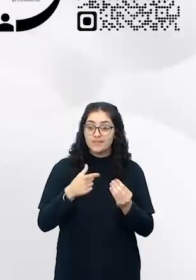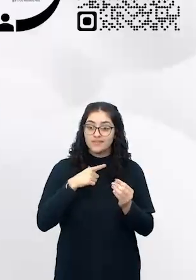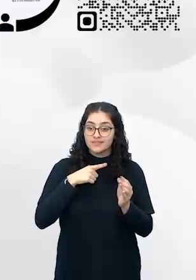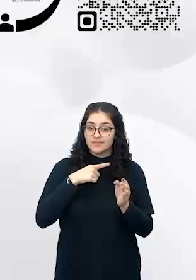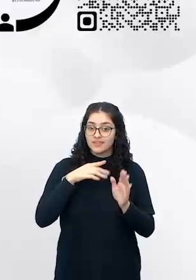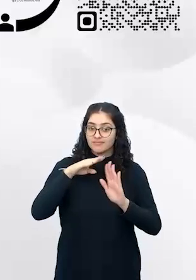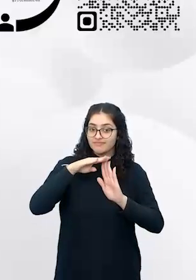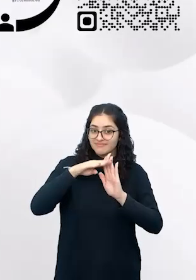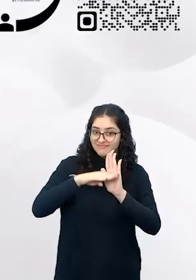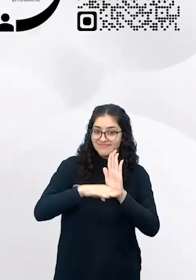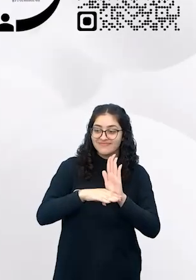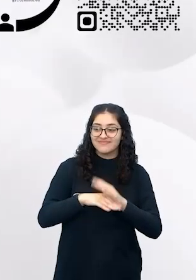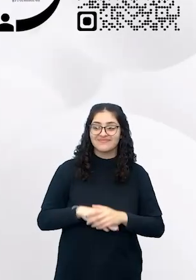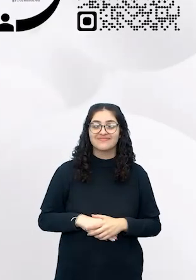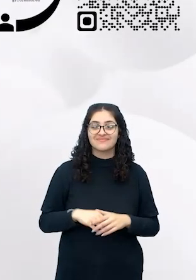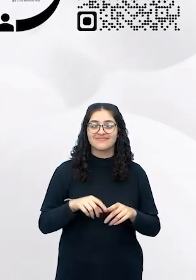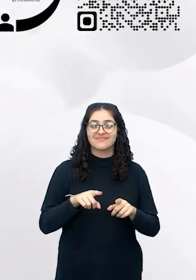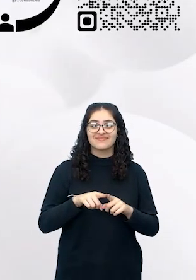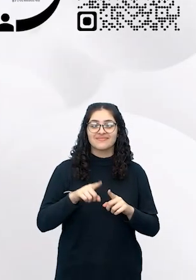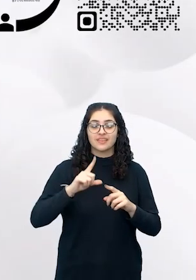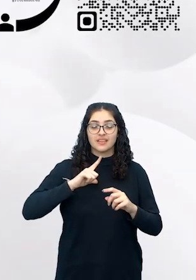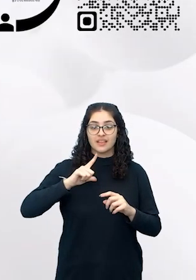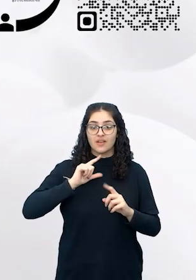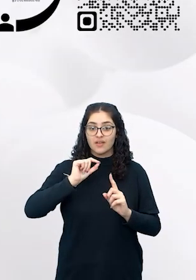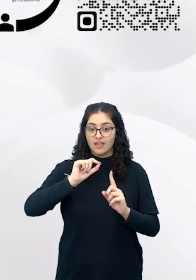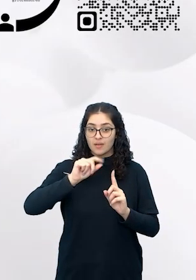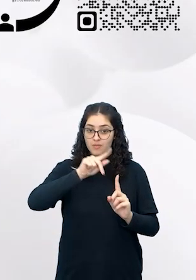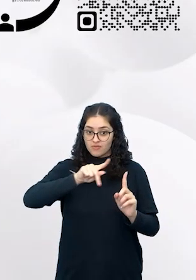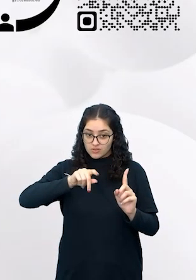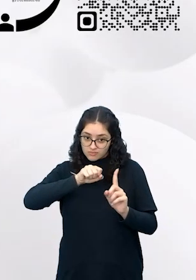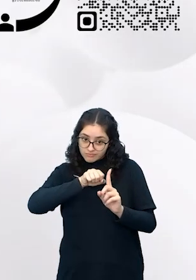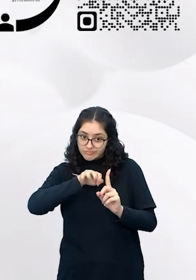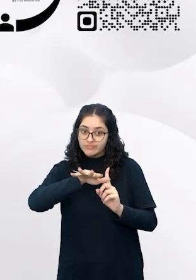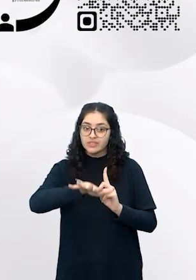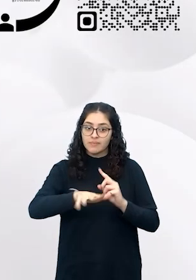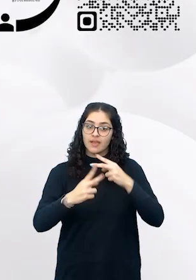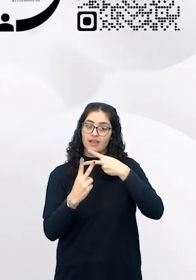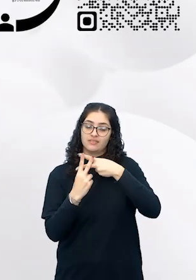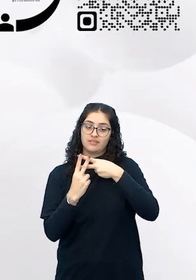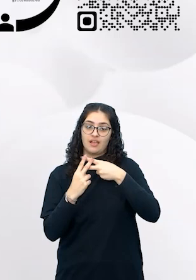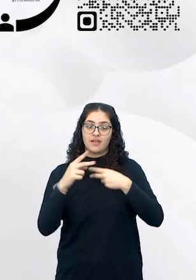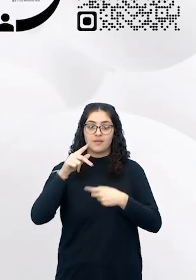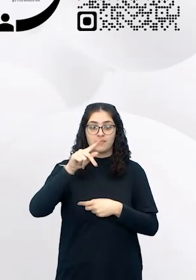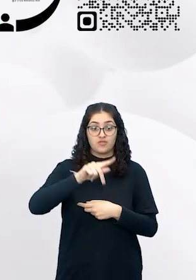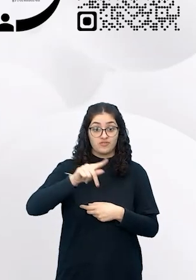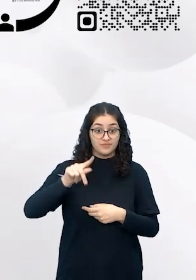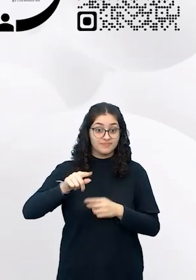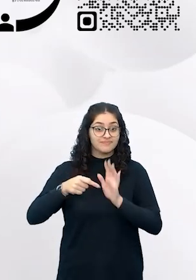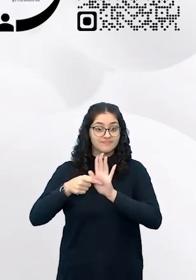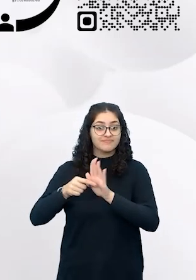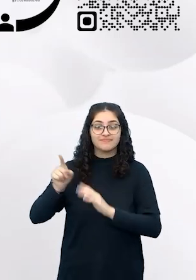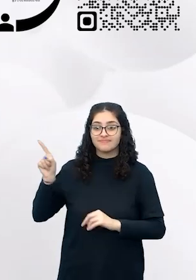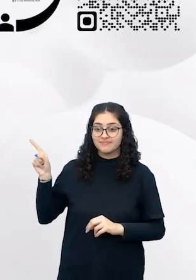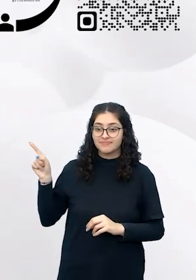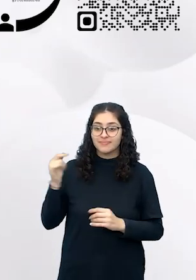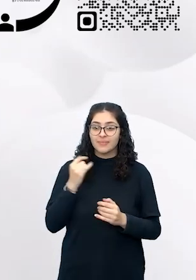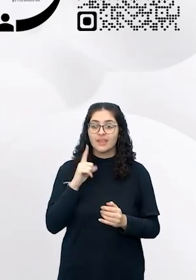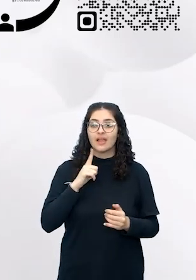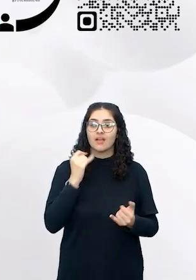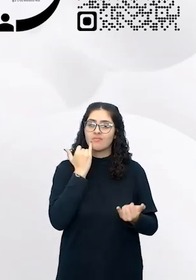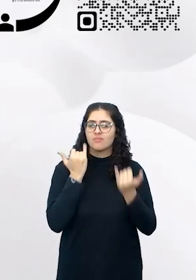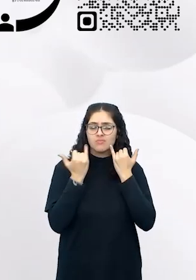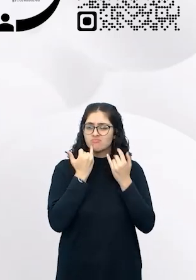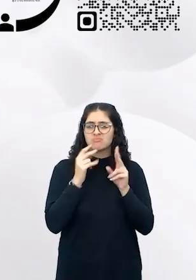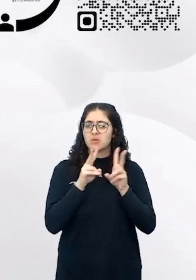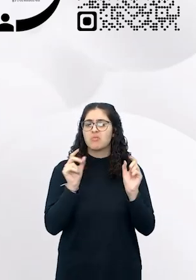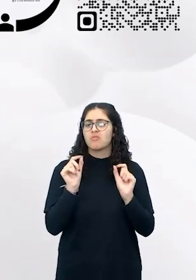programa Multiplica SP #professores. Então aparece para vocês aí um informativo